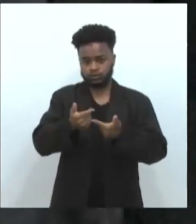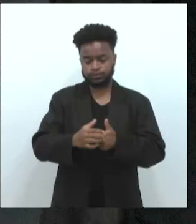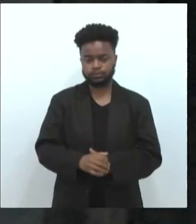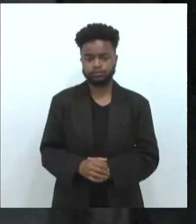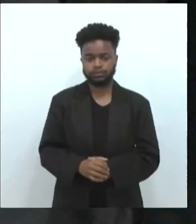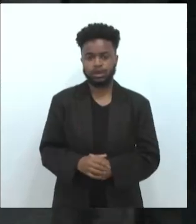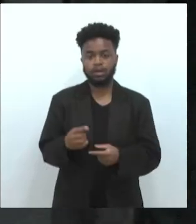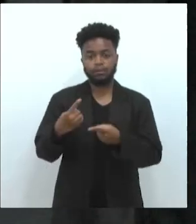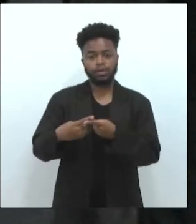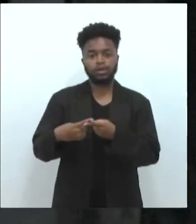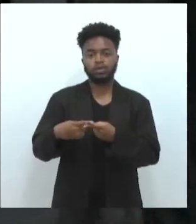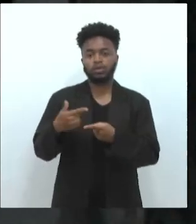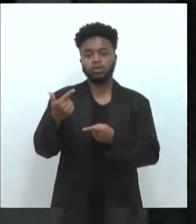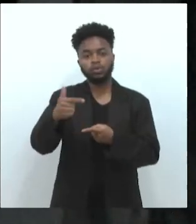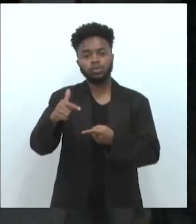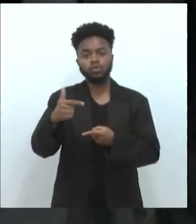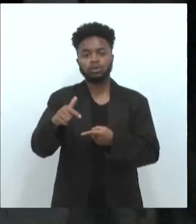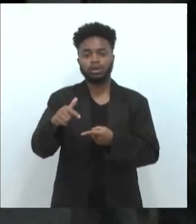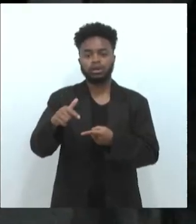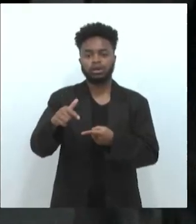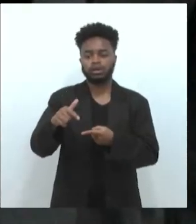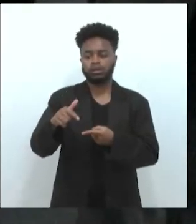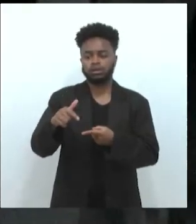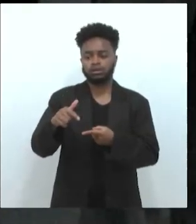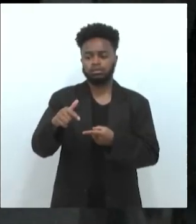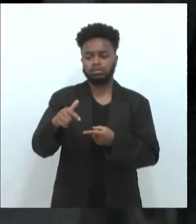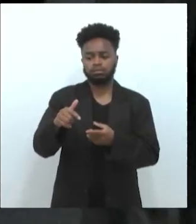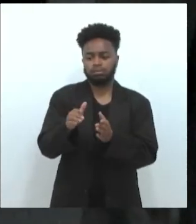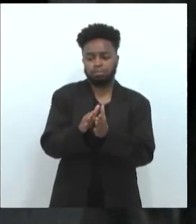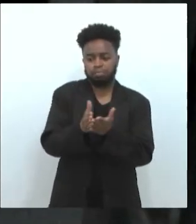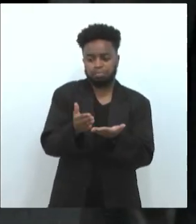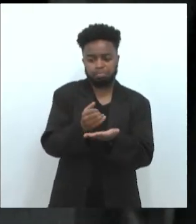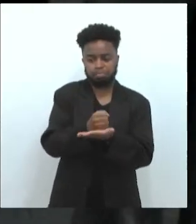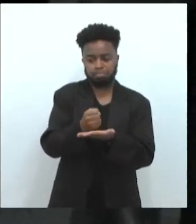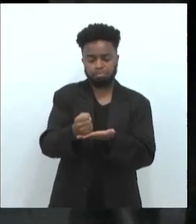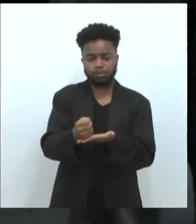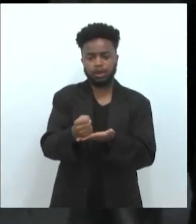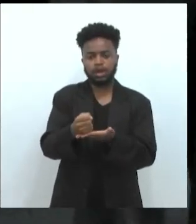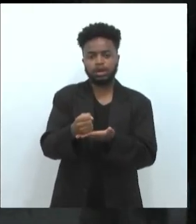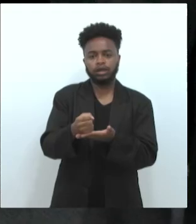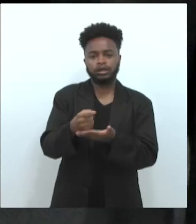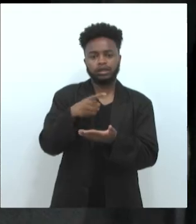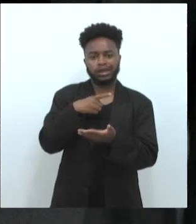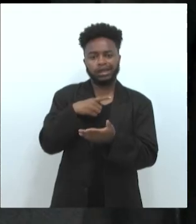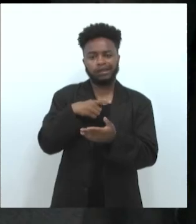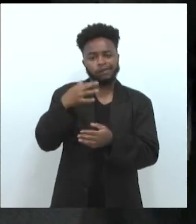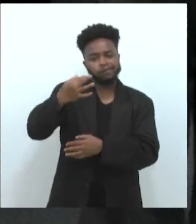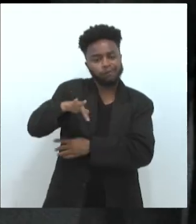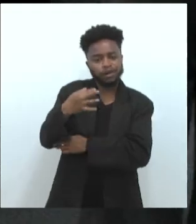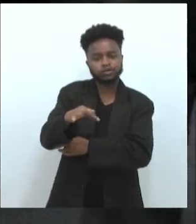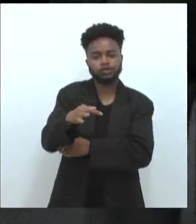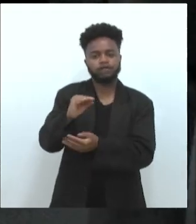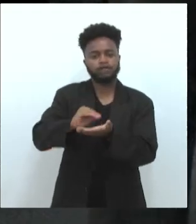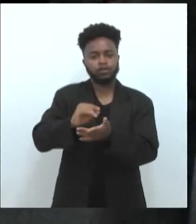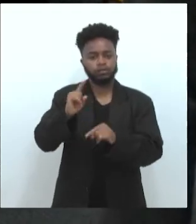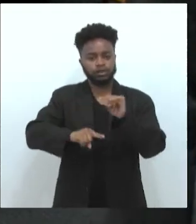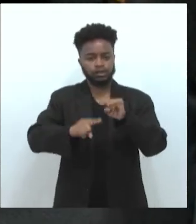Não tem carteira, se cortam, não tem equipamentos e, sobretudo, tem pouco material para